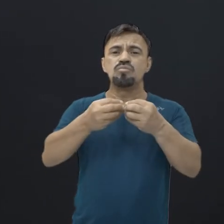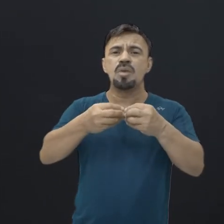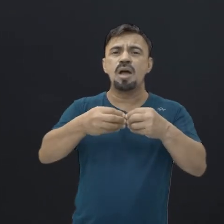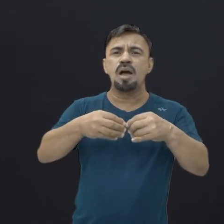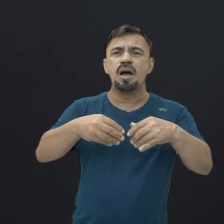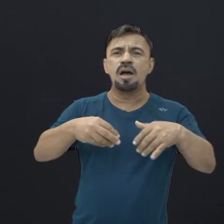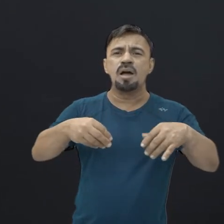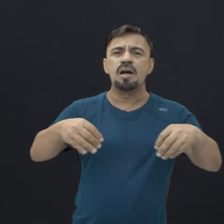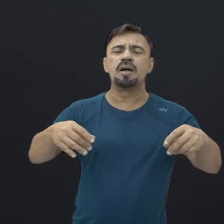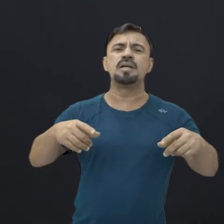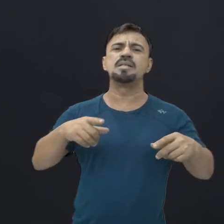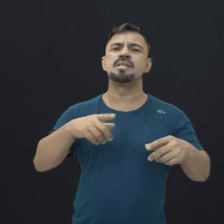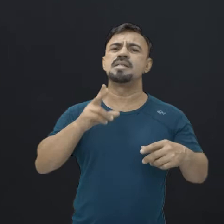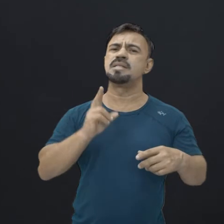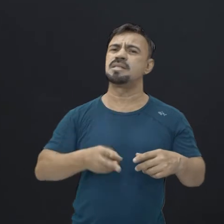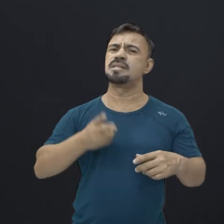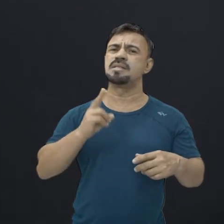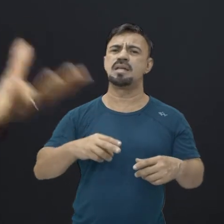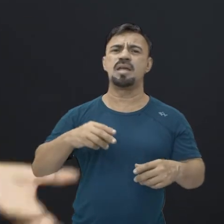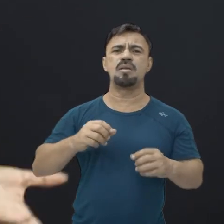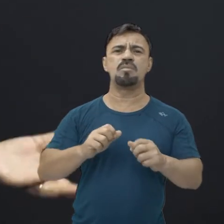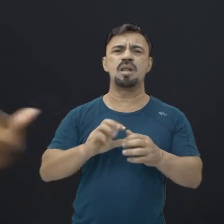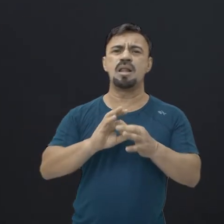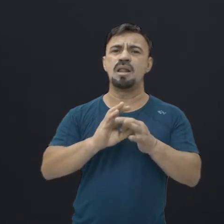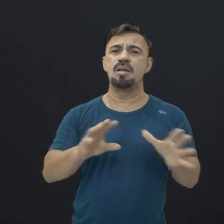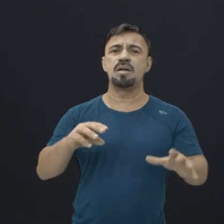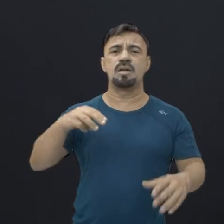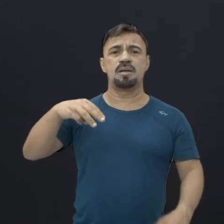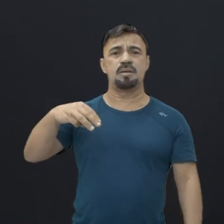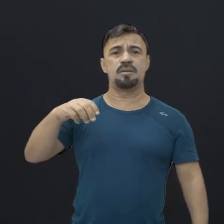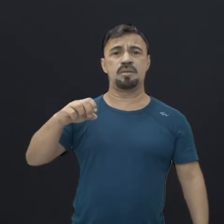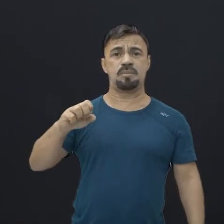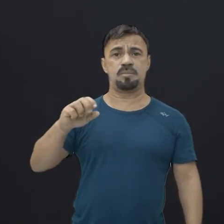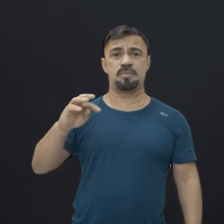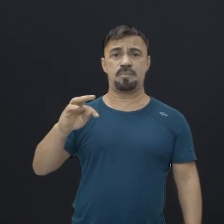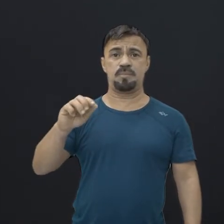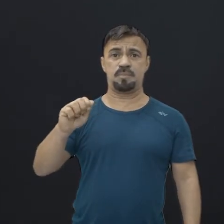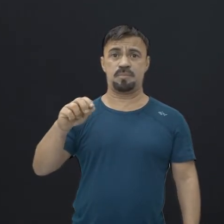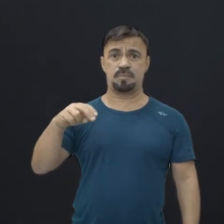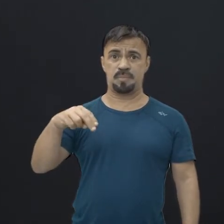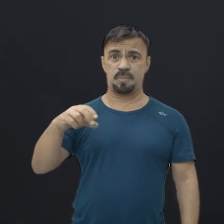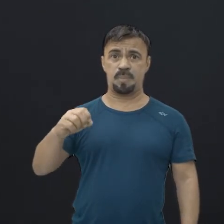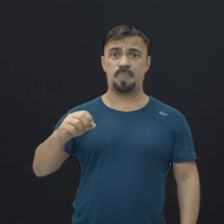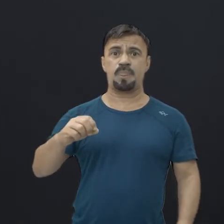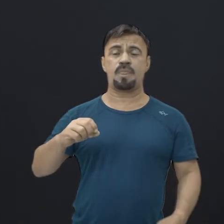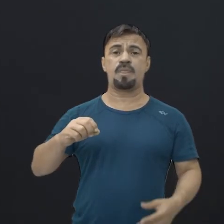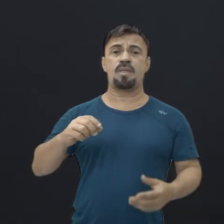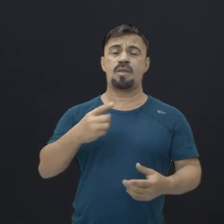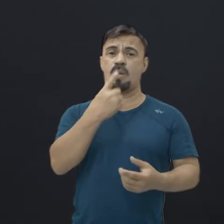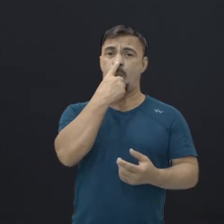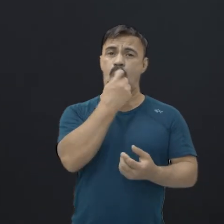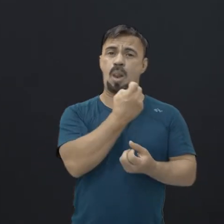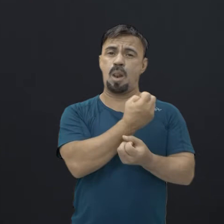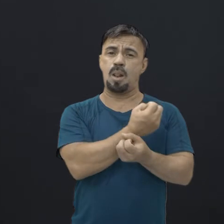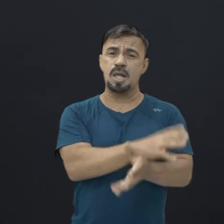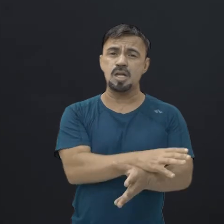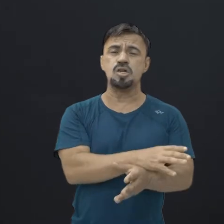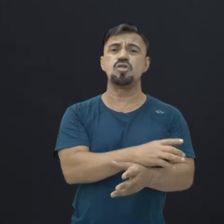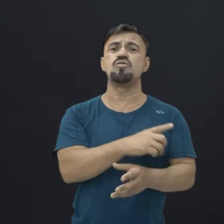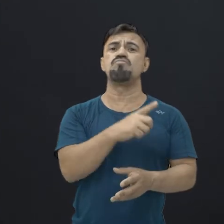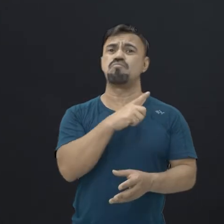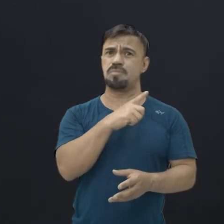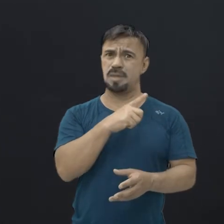matéria orgânica sempre libera metano. Hoje, na nossa realidade urbanizada, lixos, lixões produzem muito